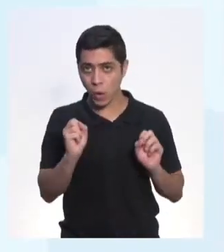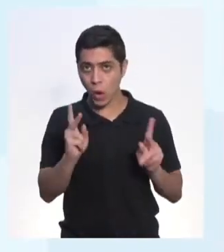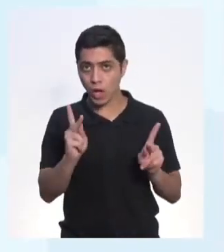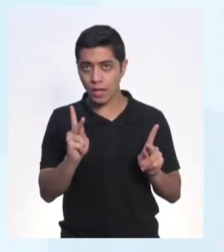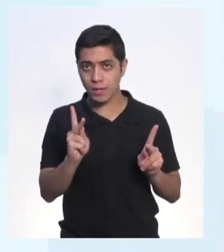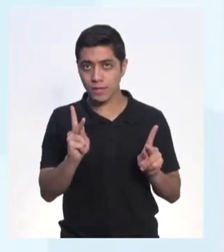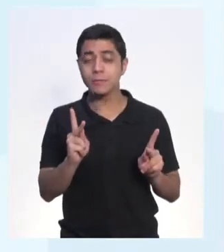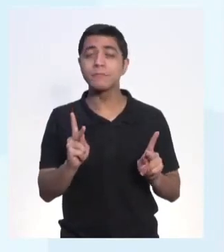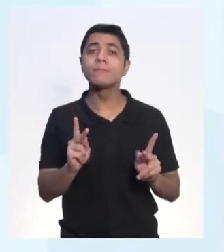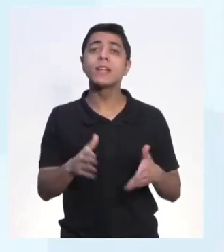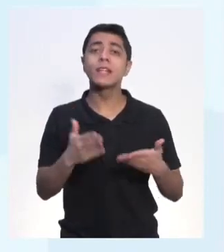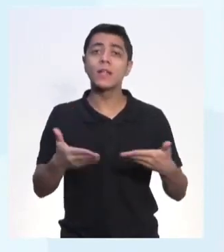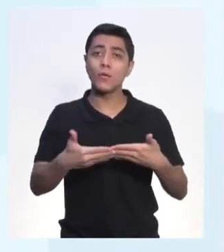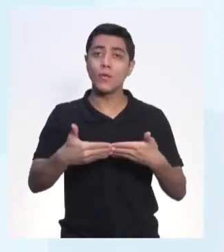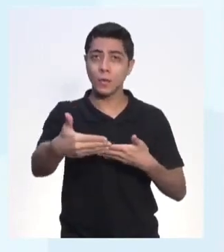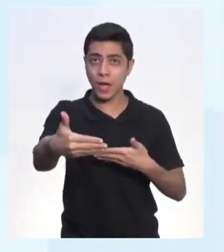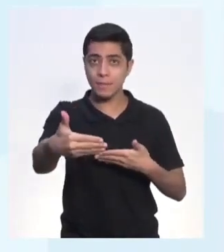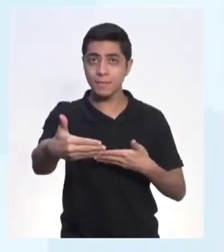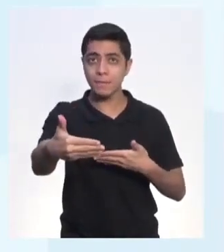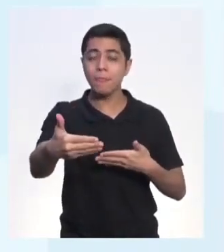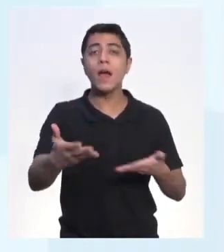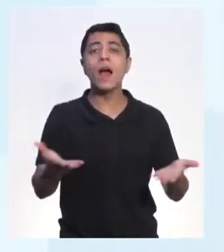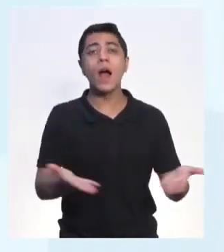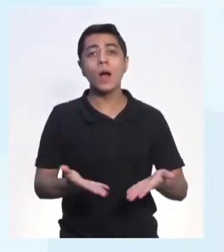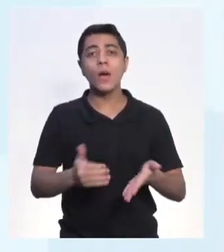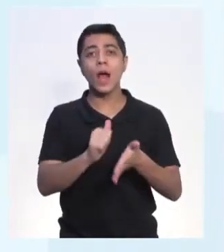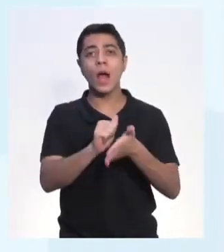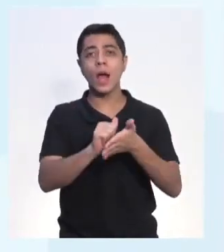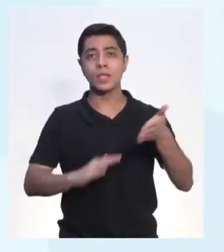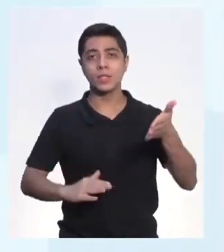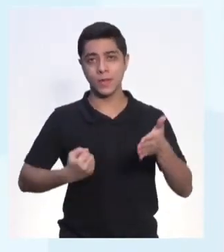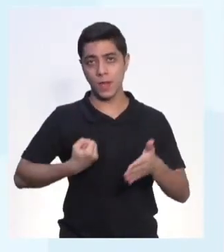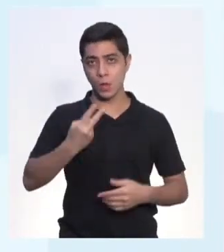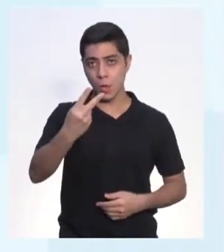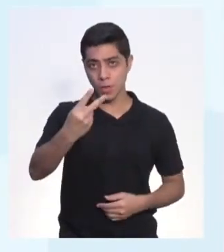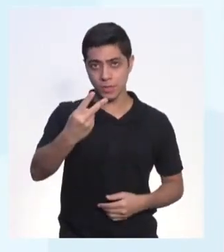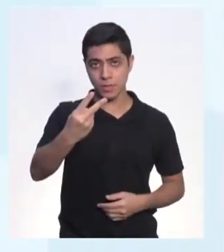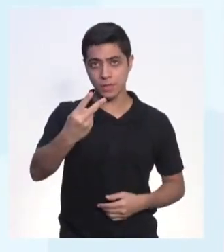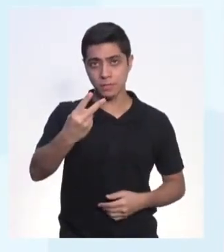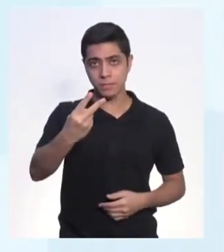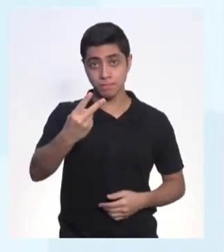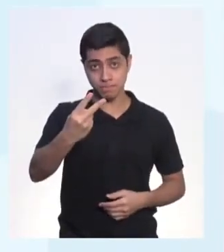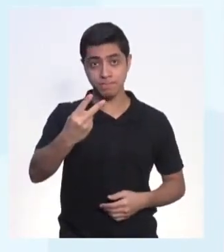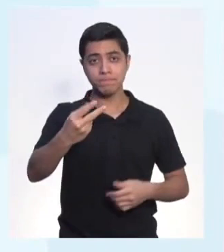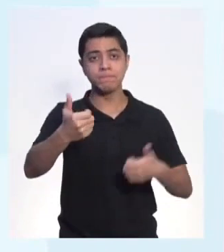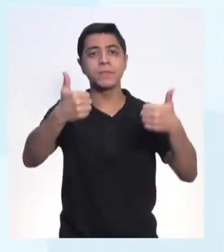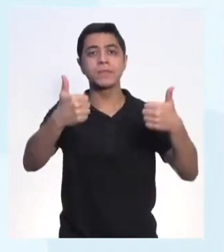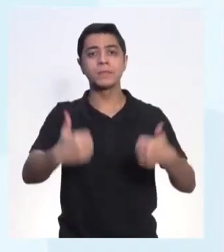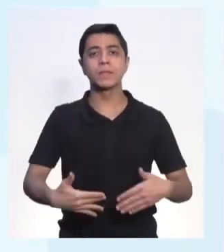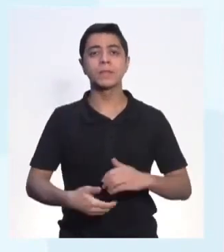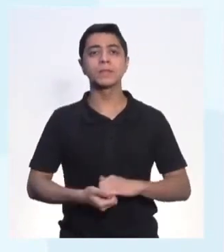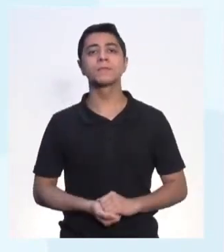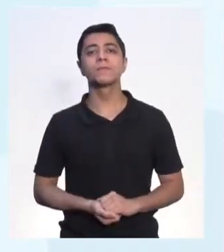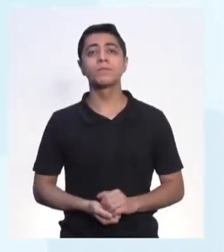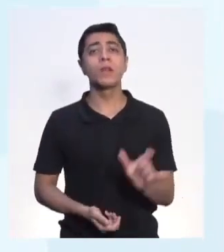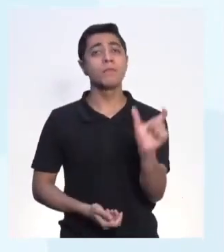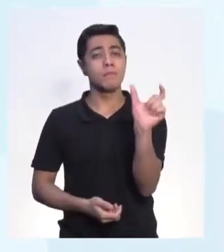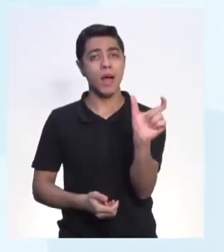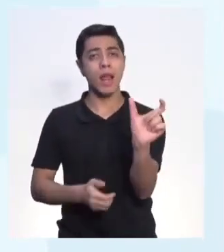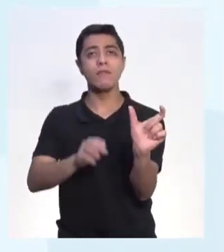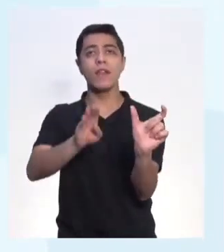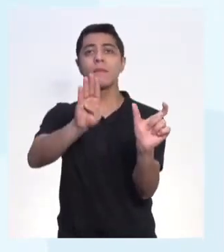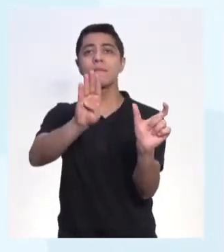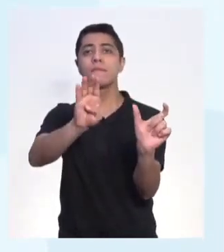Ok. Então, vamos lá. Atividade 2. Encontre o total de anagramas